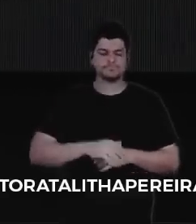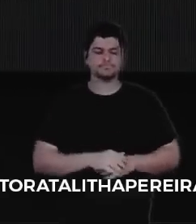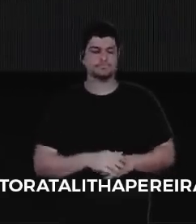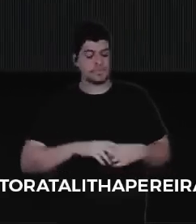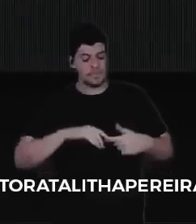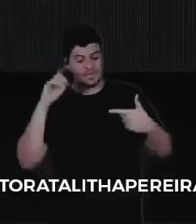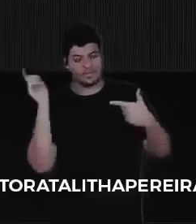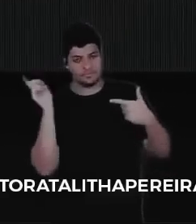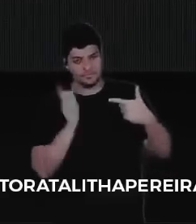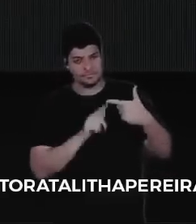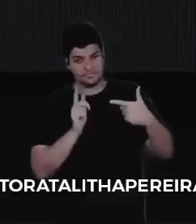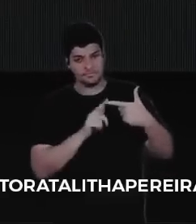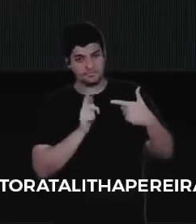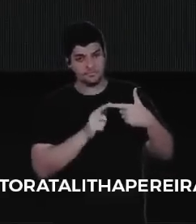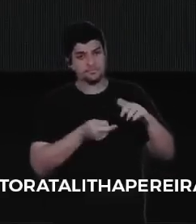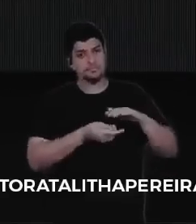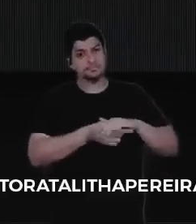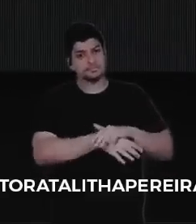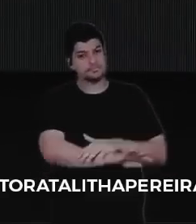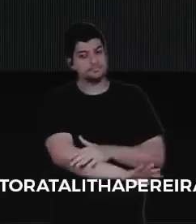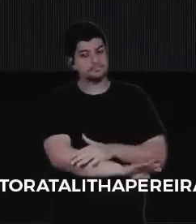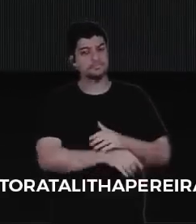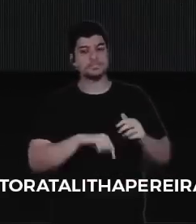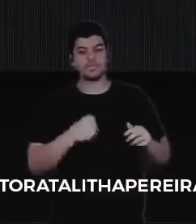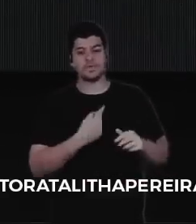hábito que a gente tem que arrancar da nossa vida: